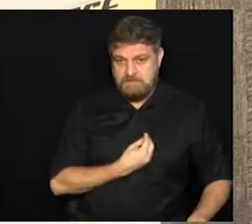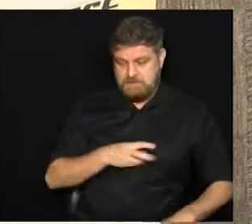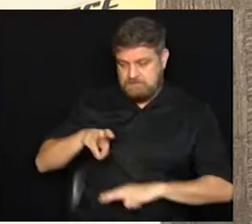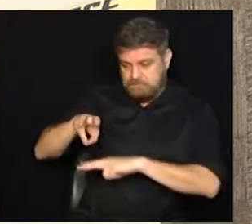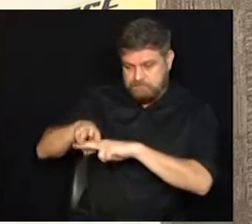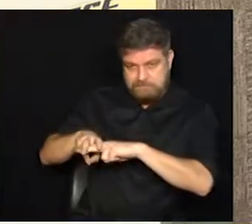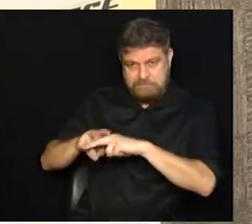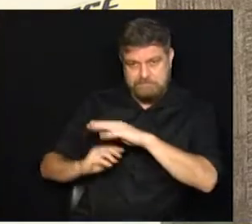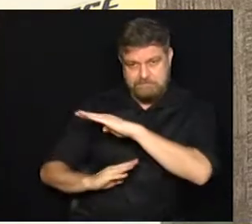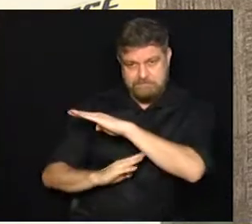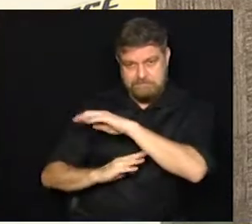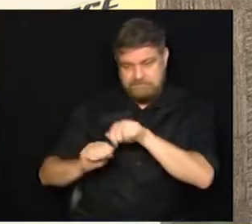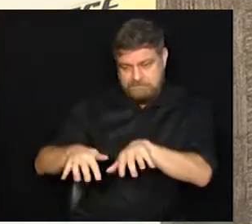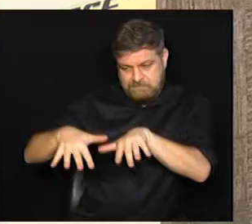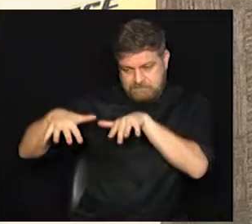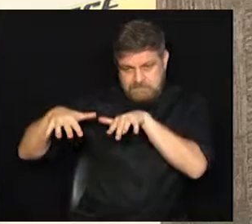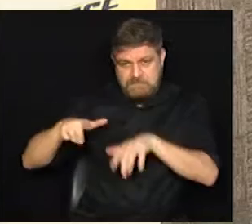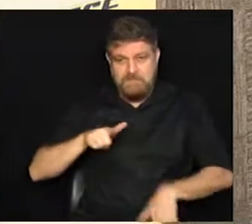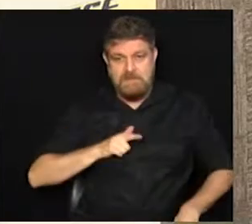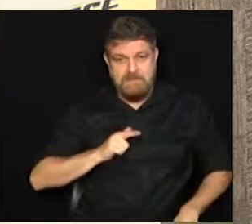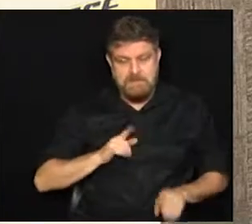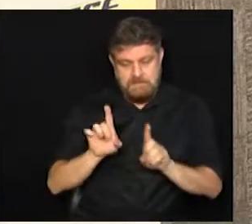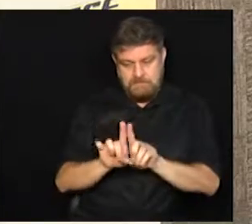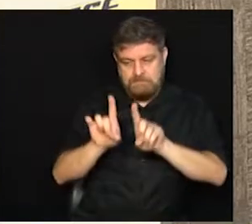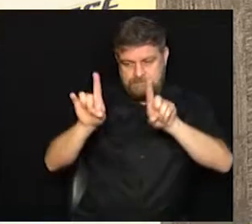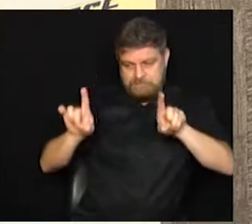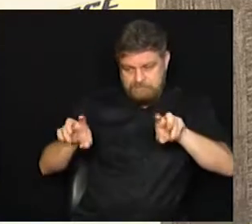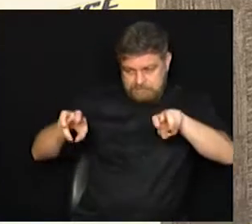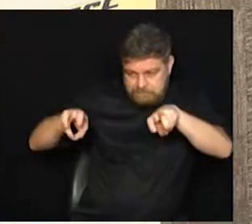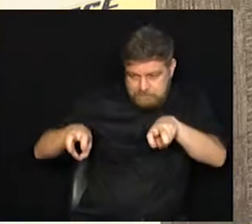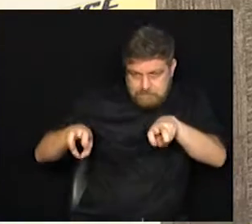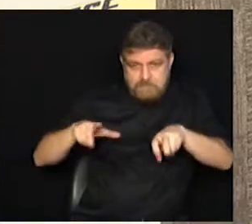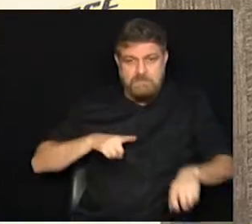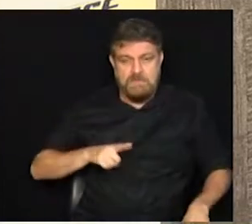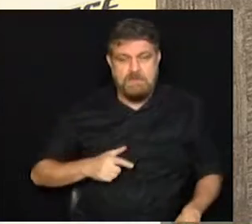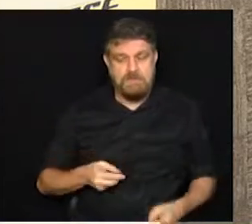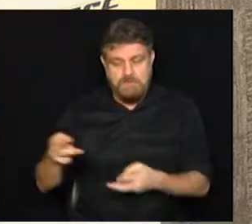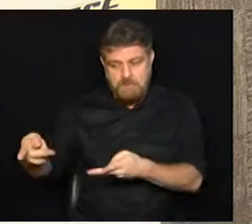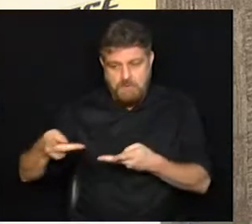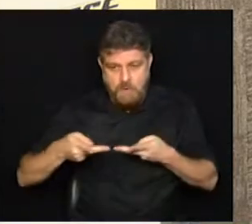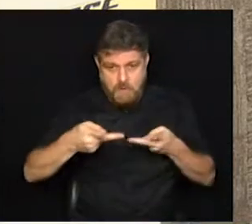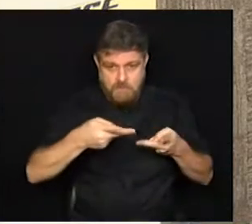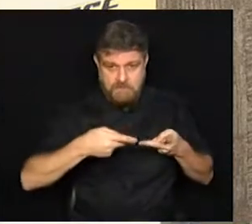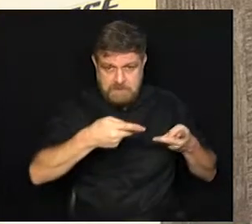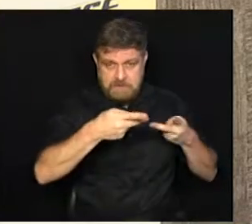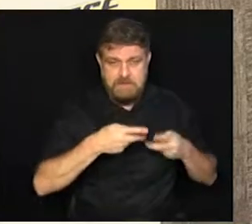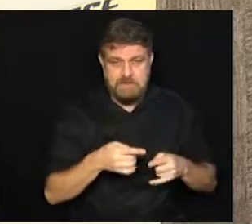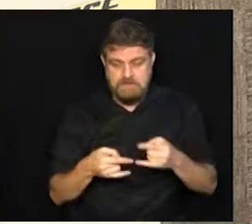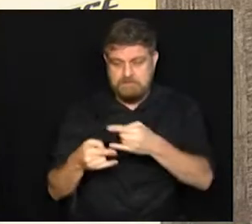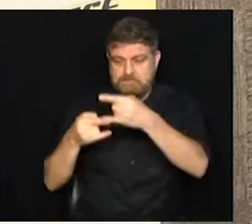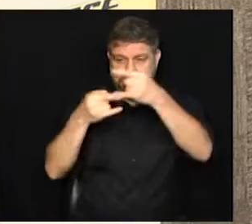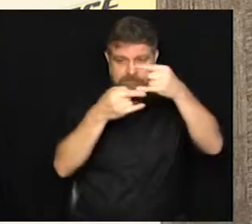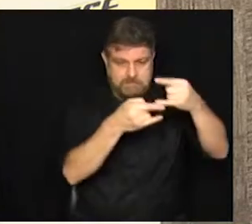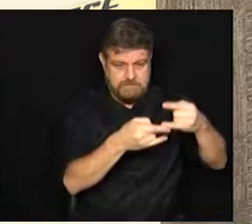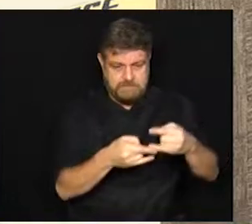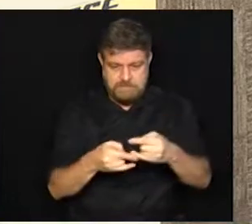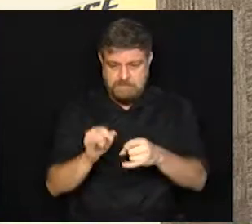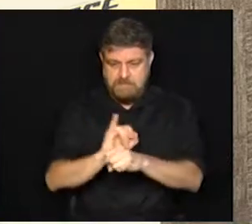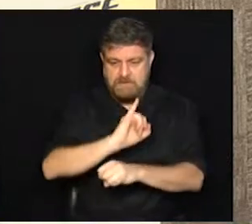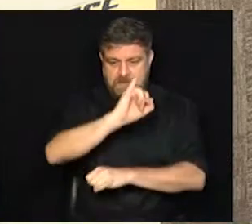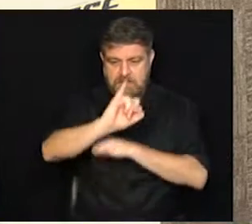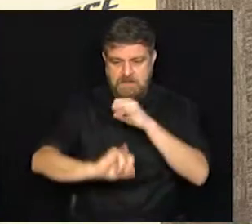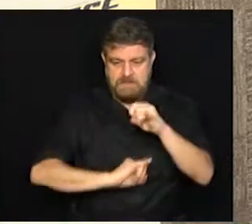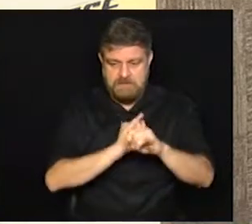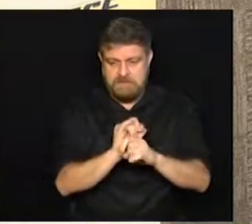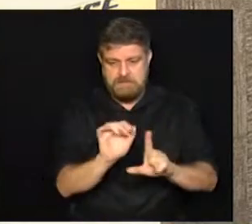plenário. Ainda mantendo os protocolos de distanciamento social, os demais convidados desta reunião estão presentes de forma